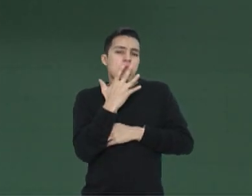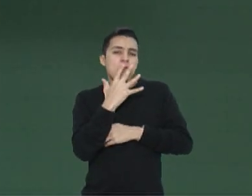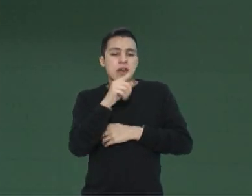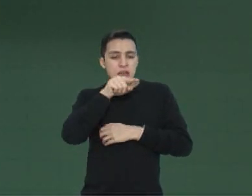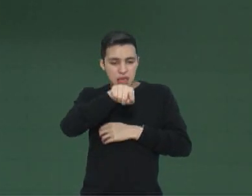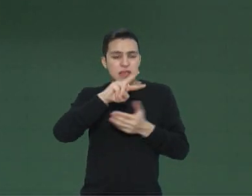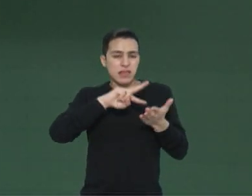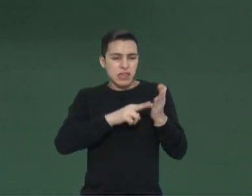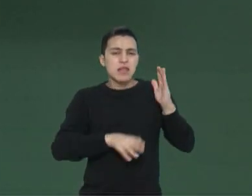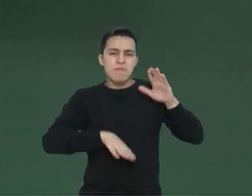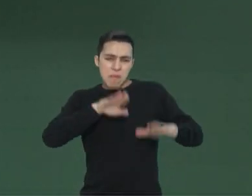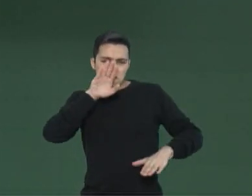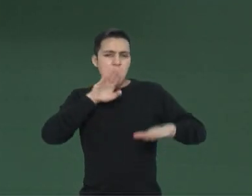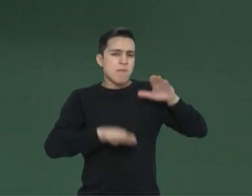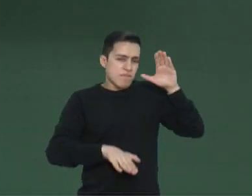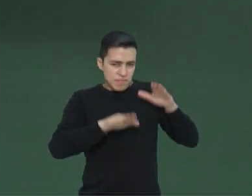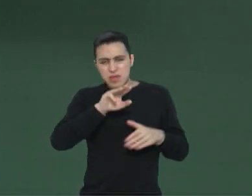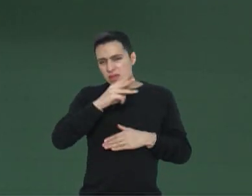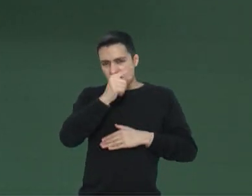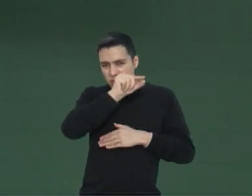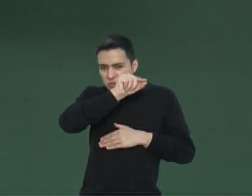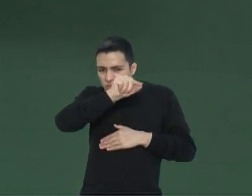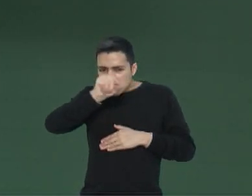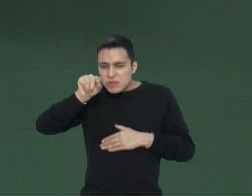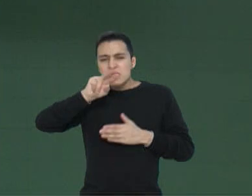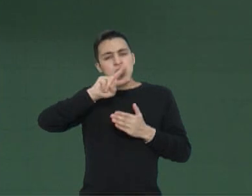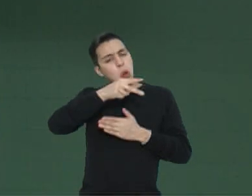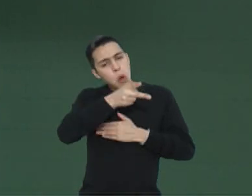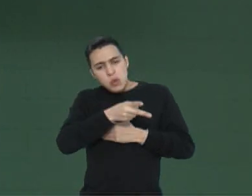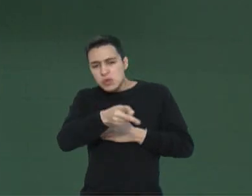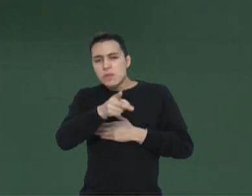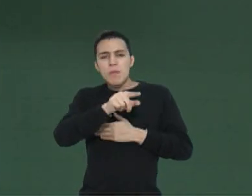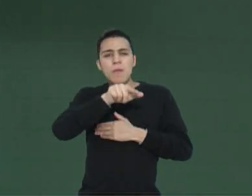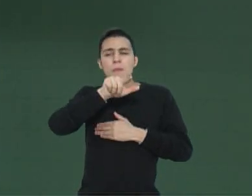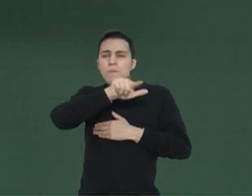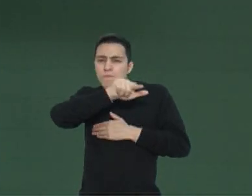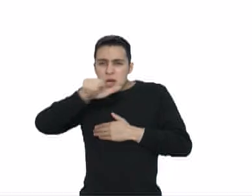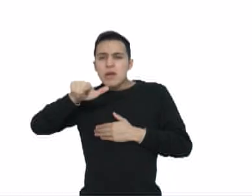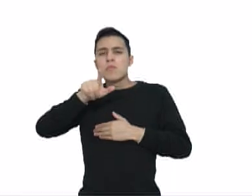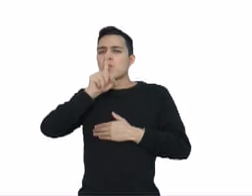nota acontecendo, batida no tambor, 3 pontinhos, só continua, em branco, silêncio.